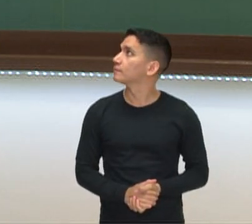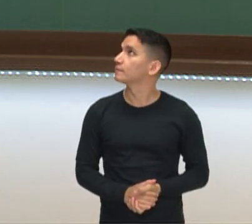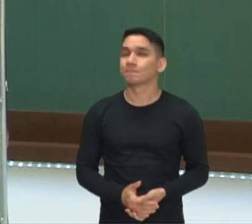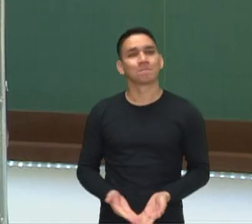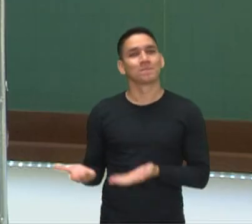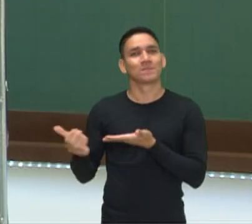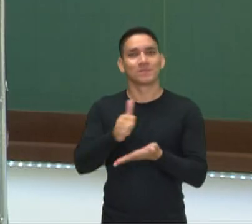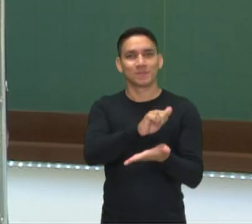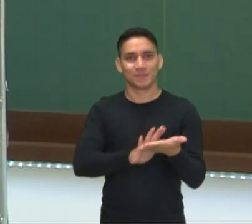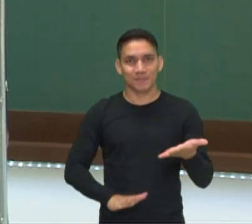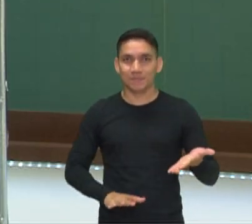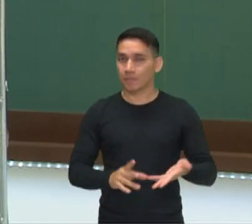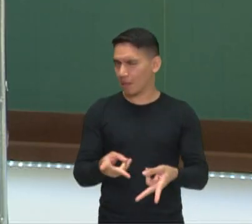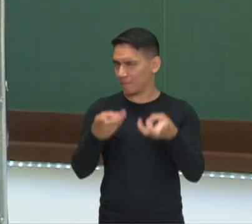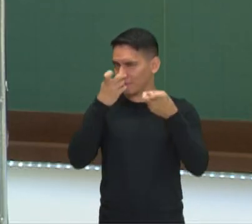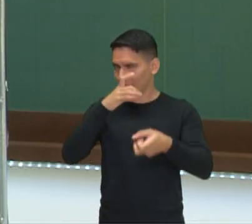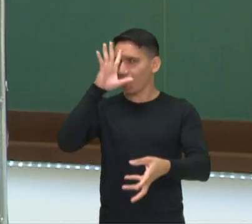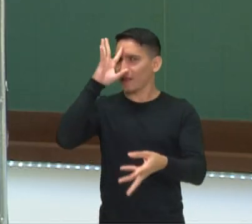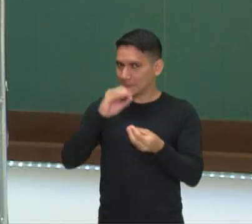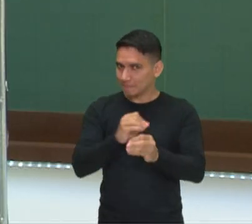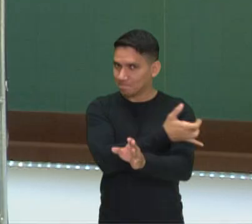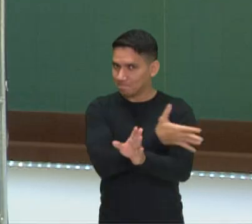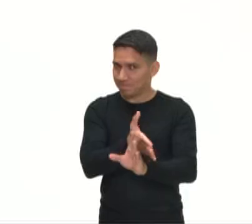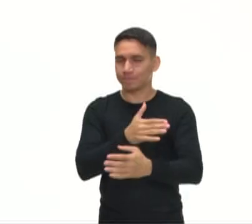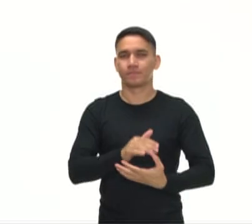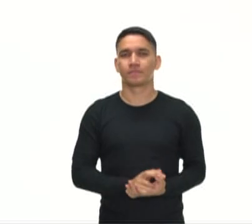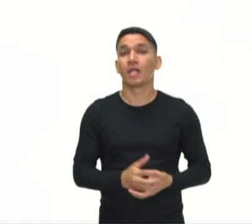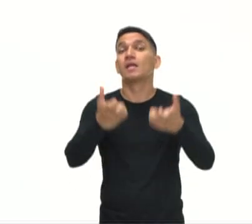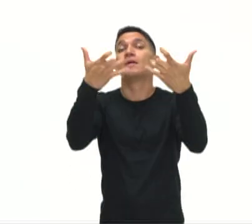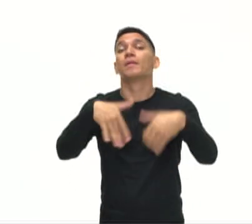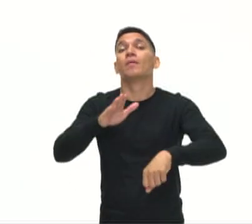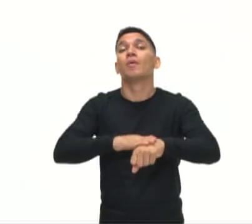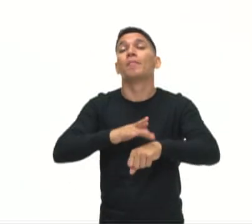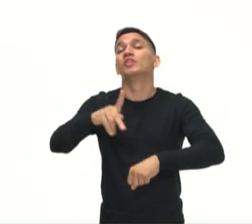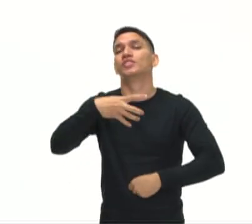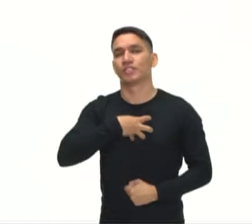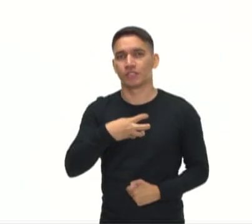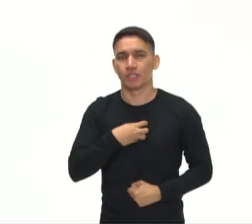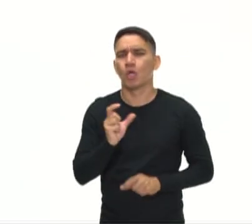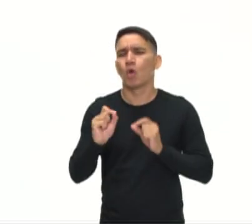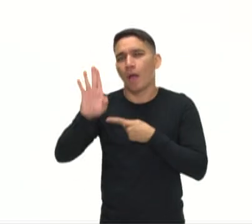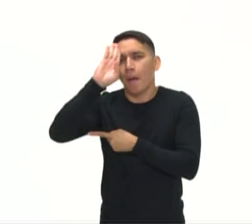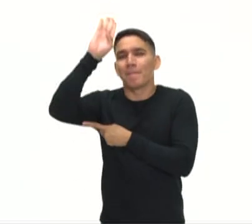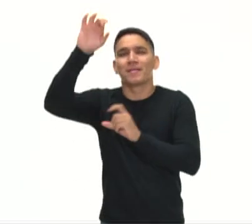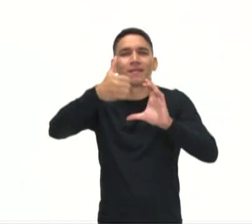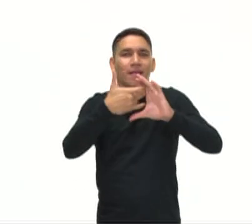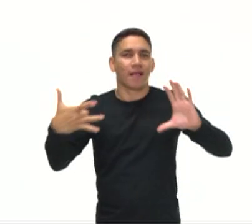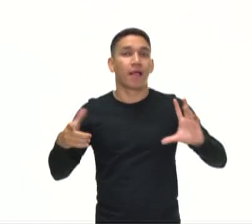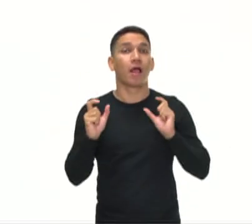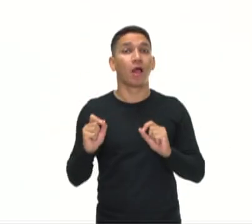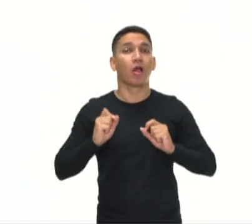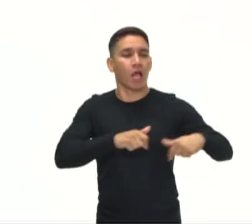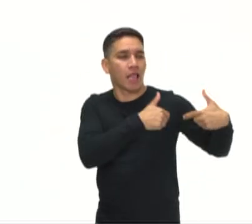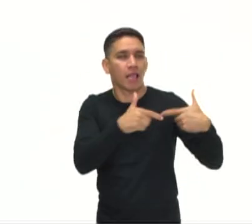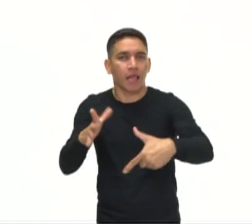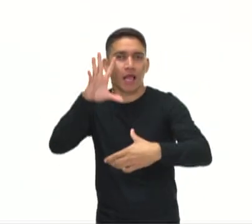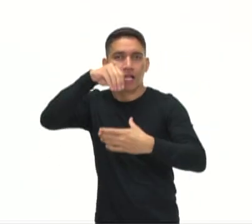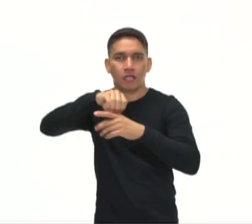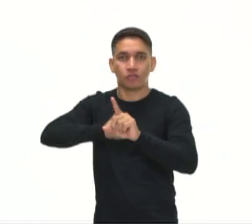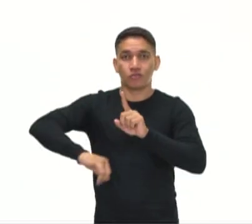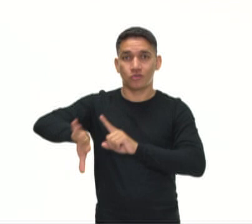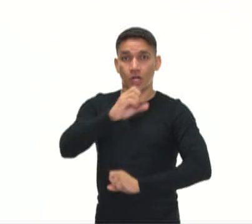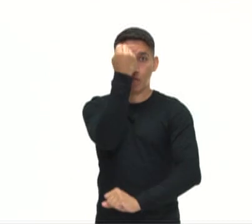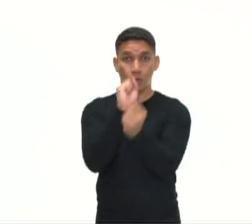E vamos de atividade para ver se vocês entenderam. Explique com as suas palavras a principal característica do trabalho nas